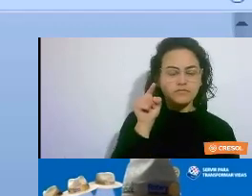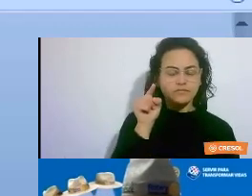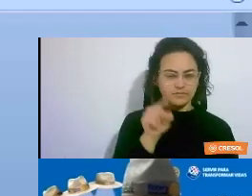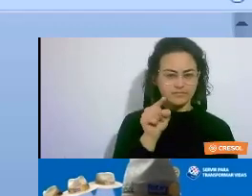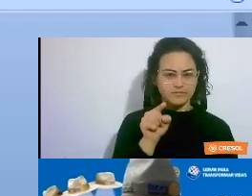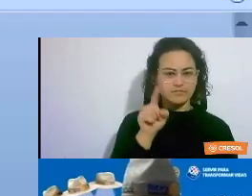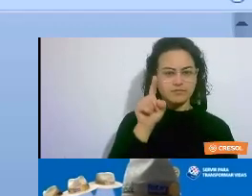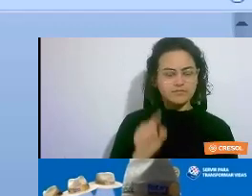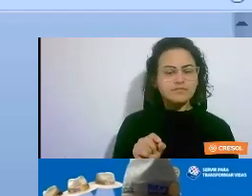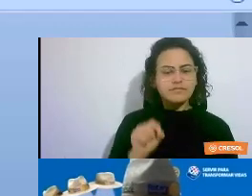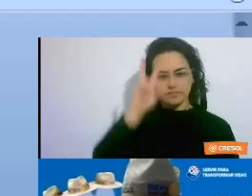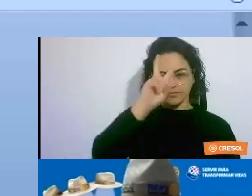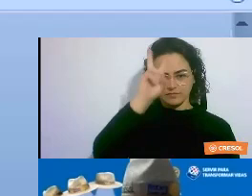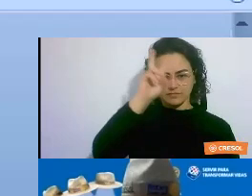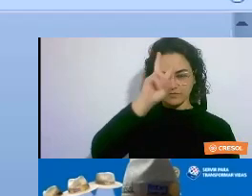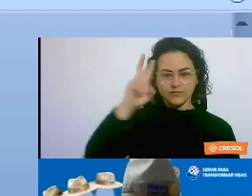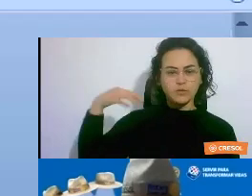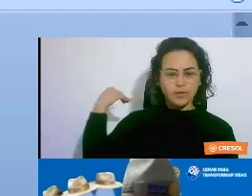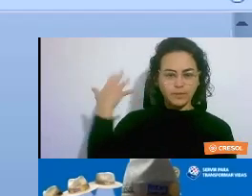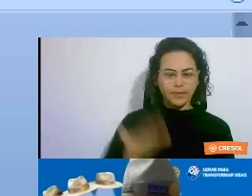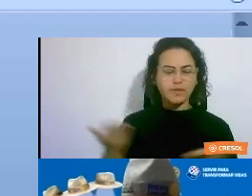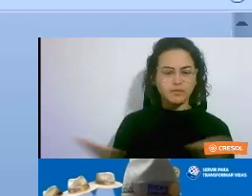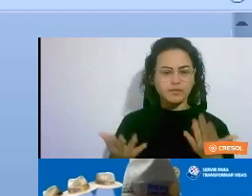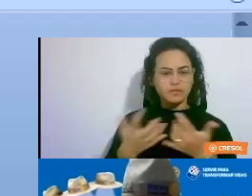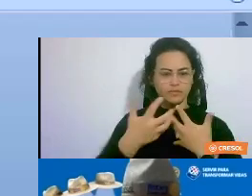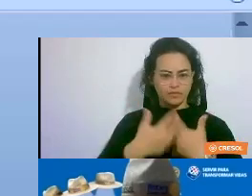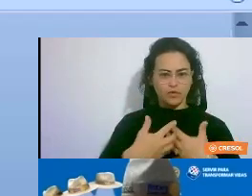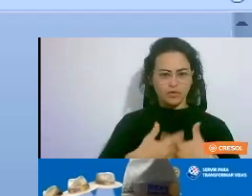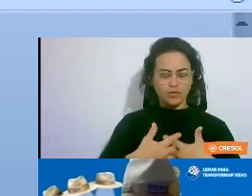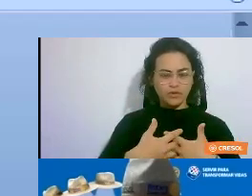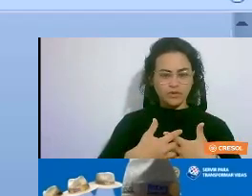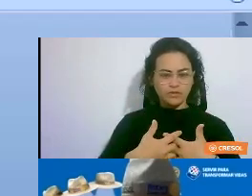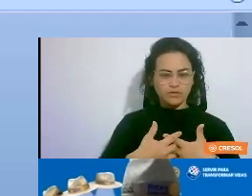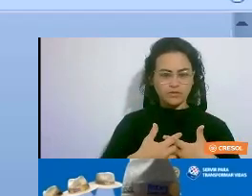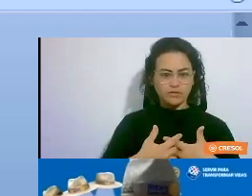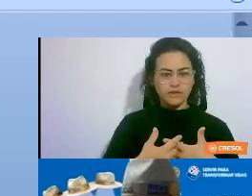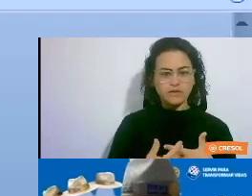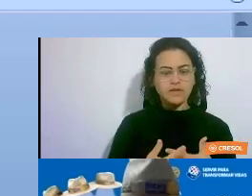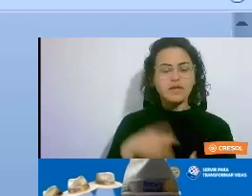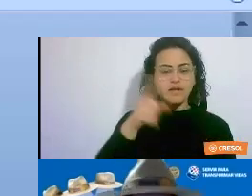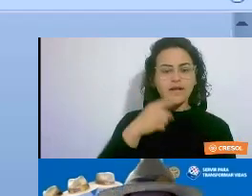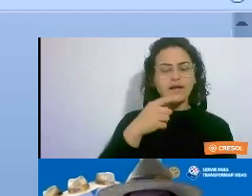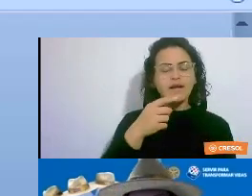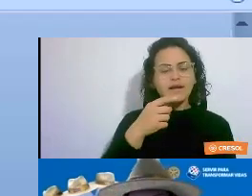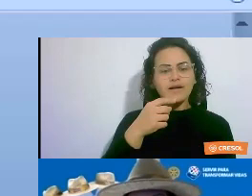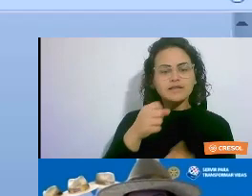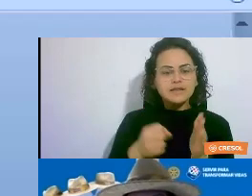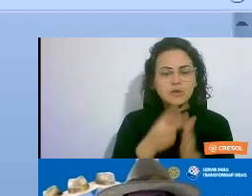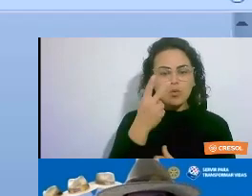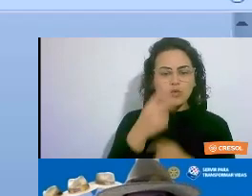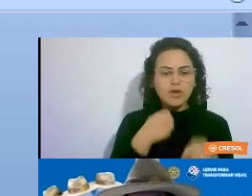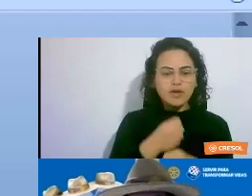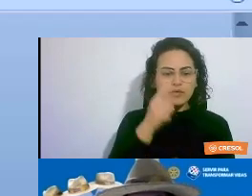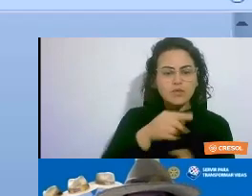a parte histórica nos traz dentro do Rotary o segundo homem de visão, que é onde iniciou a Fundação Rotária,